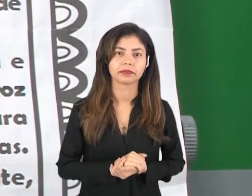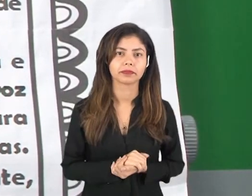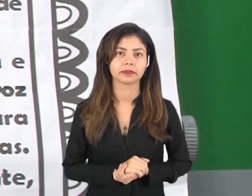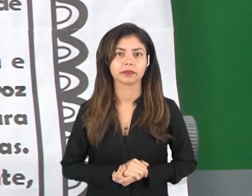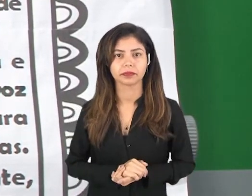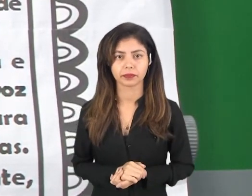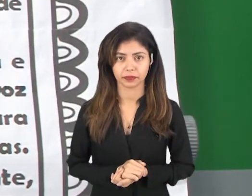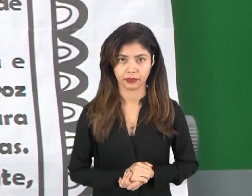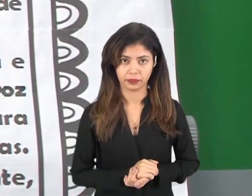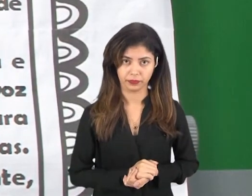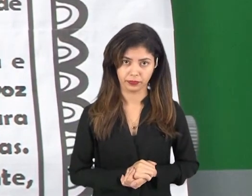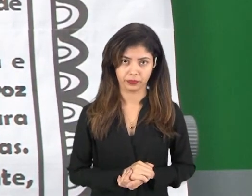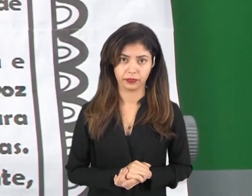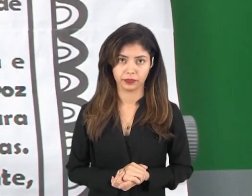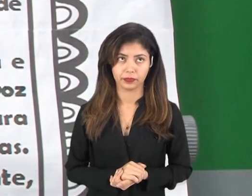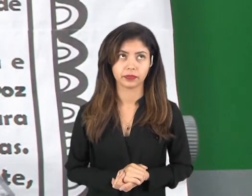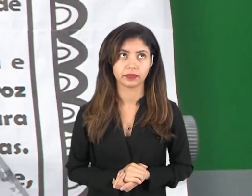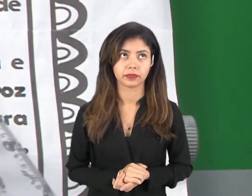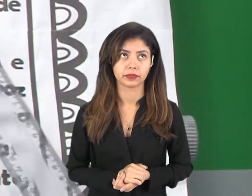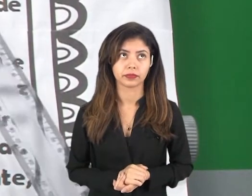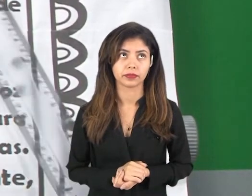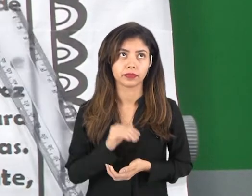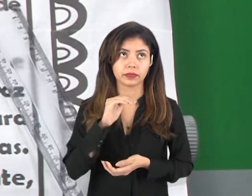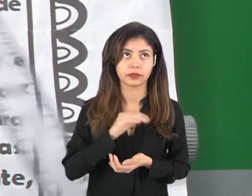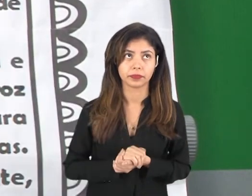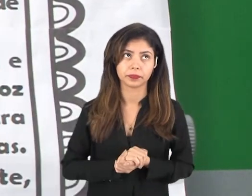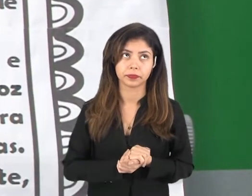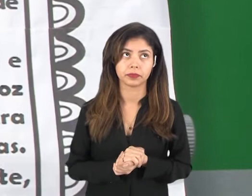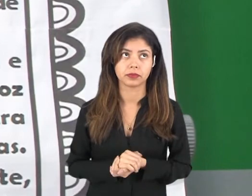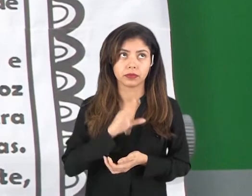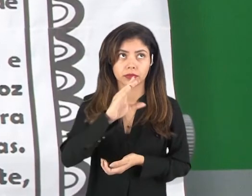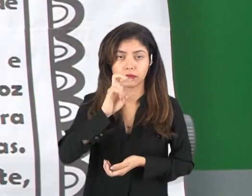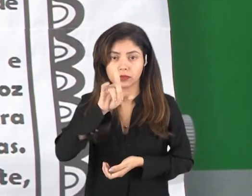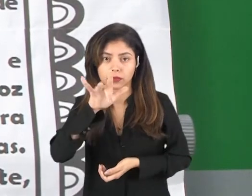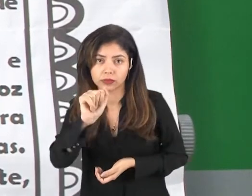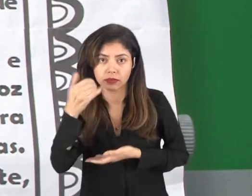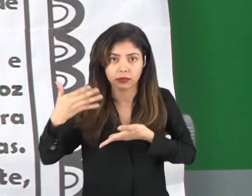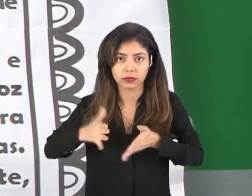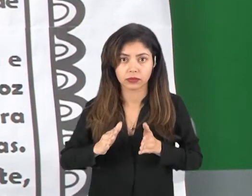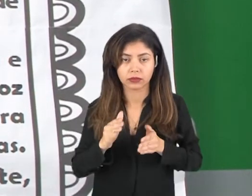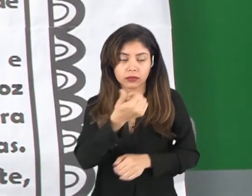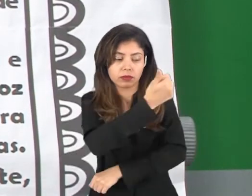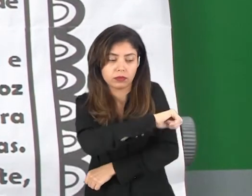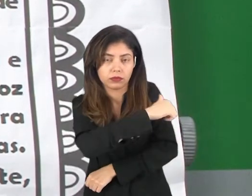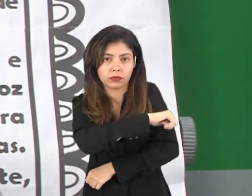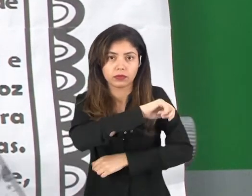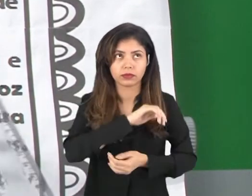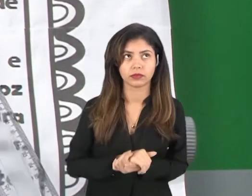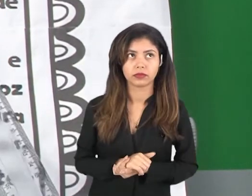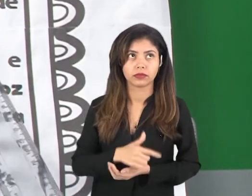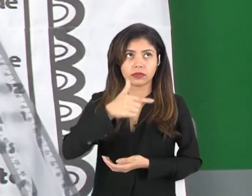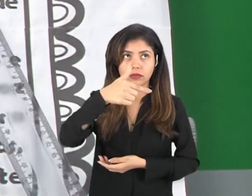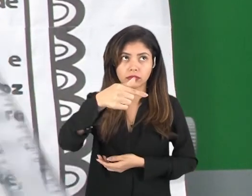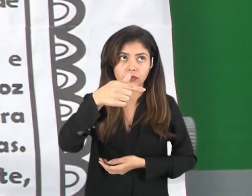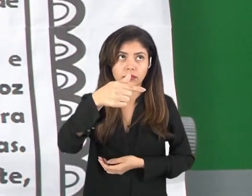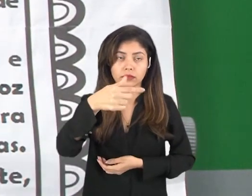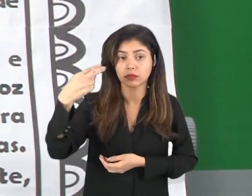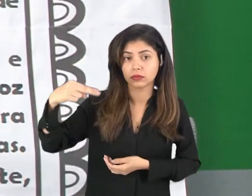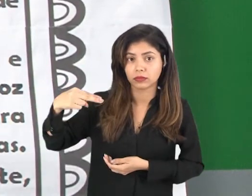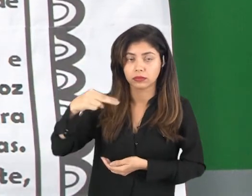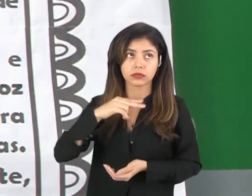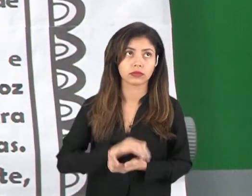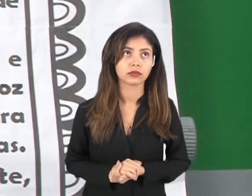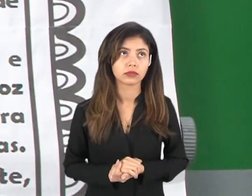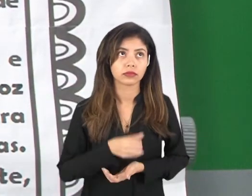inicial. Cecília Benevides de Carvalho Meirelles. Nasceu no Rio de Janeiro, no dia 7 de